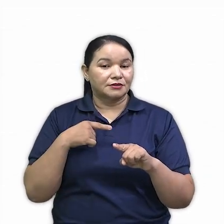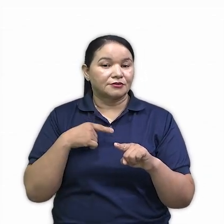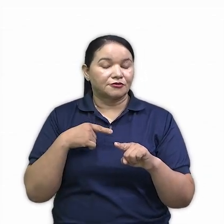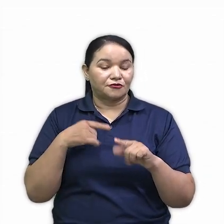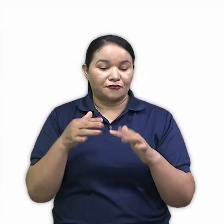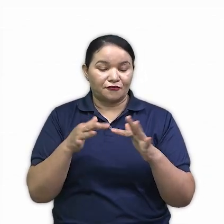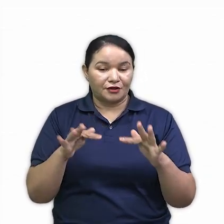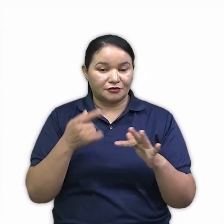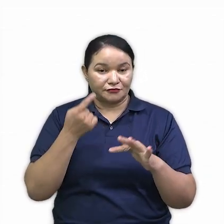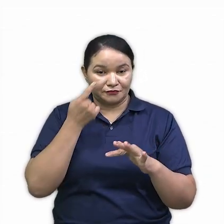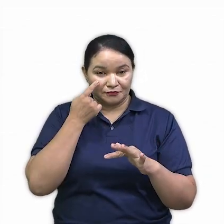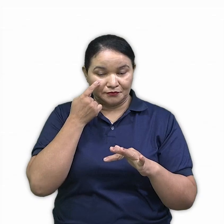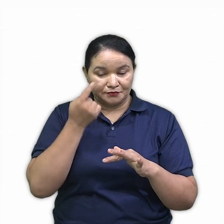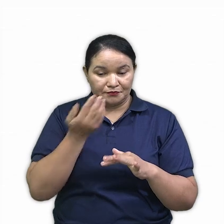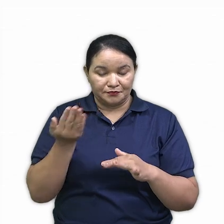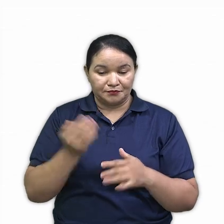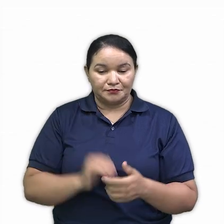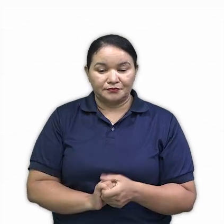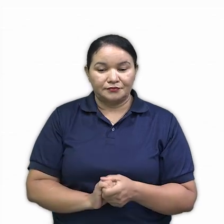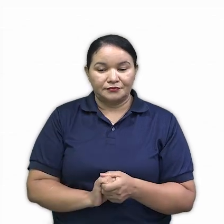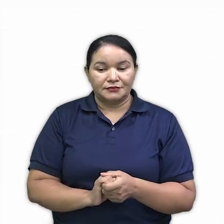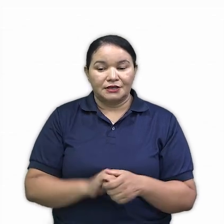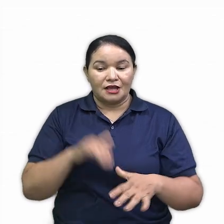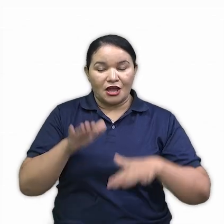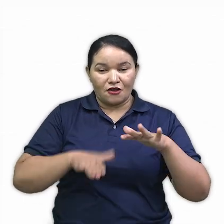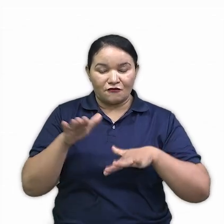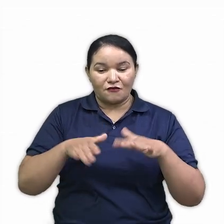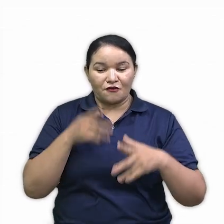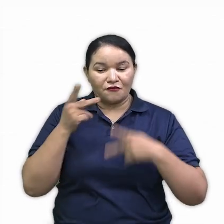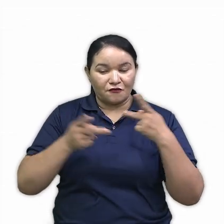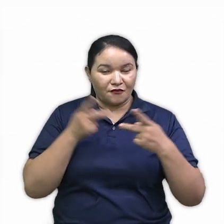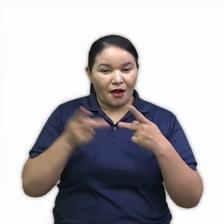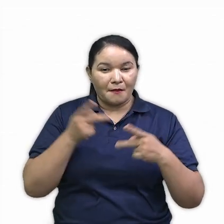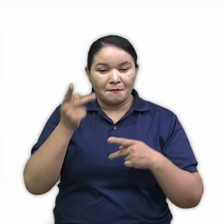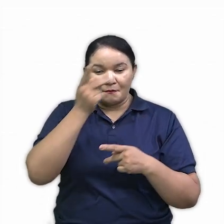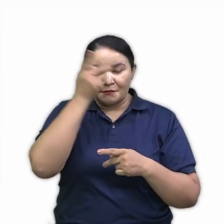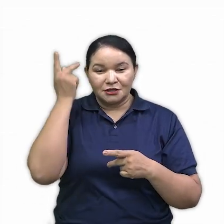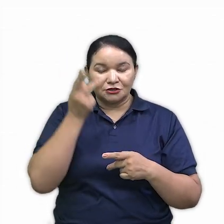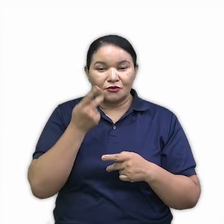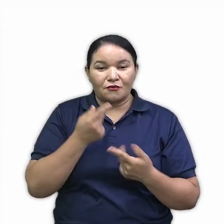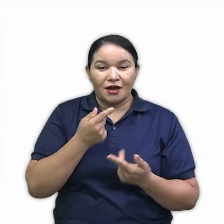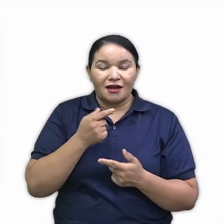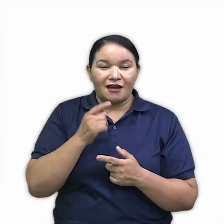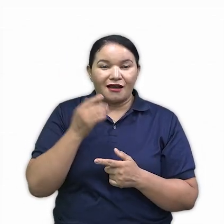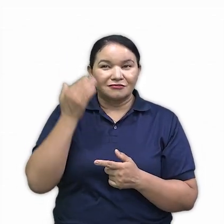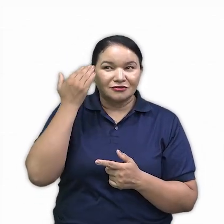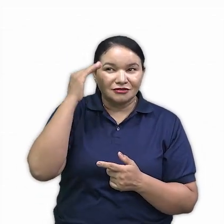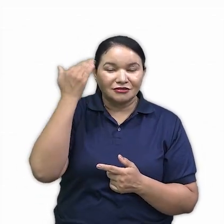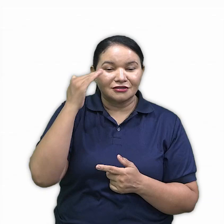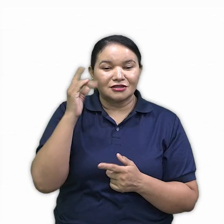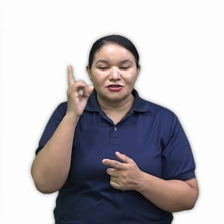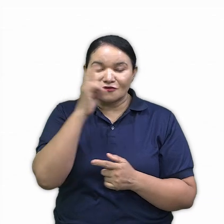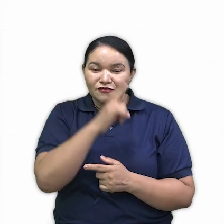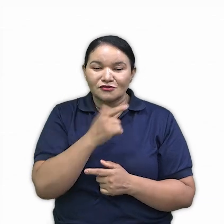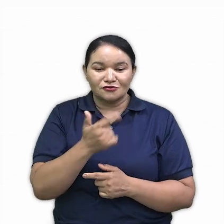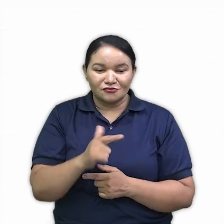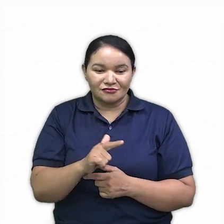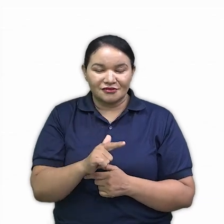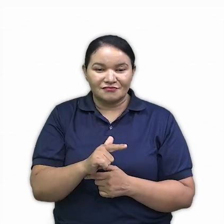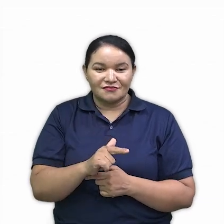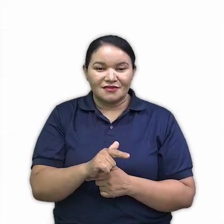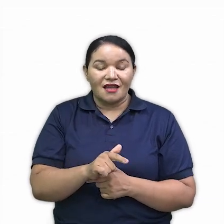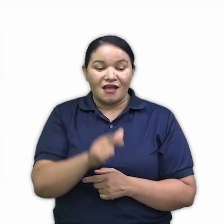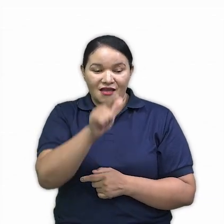dizendo que essas pessoas, elas não são capazes de entender, né? Então